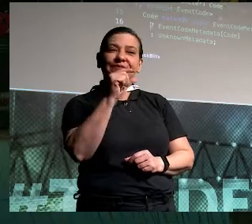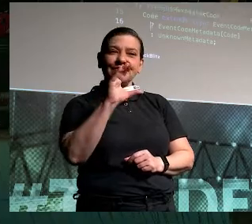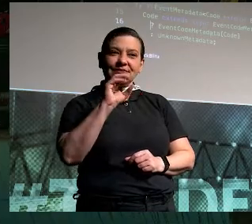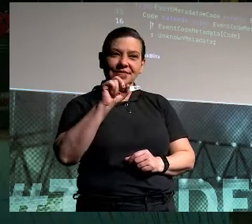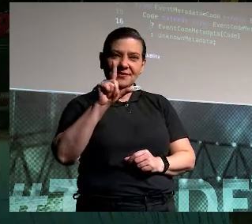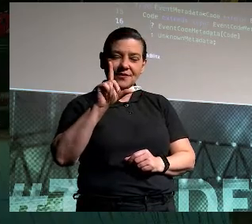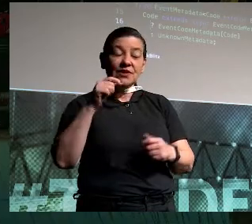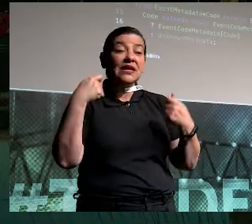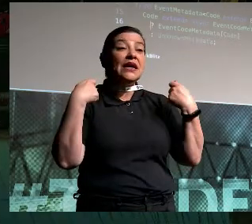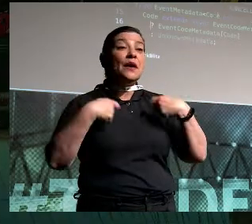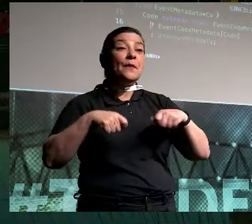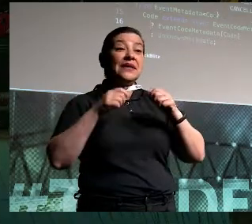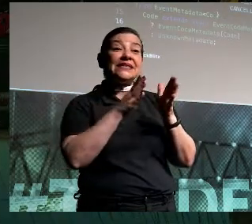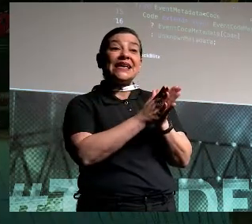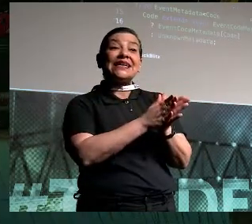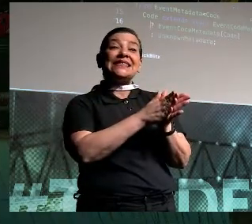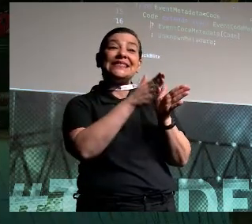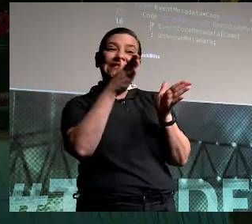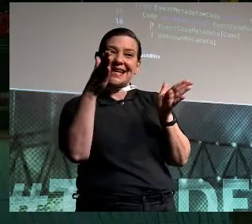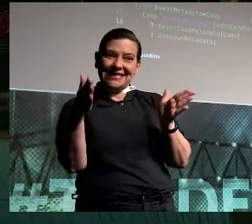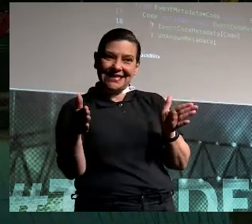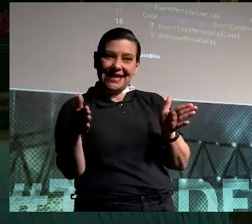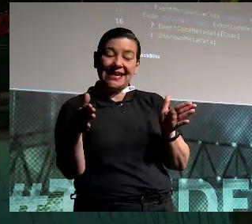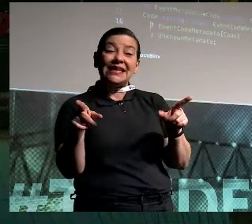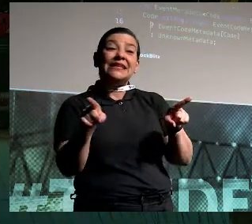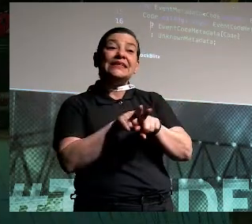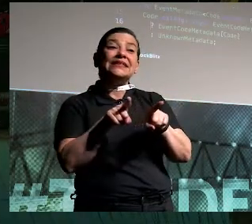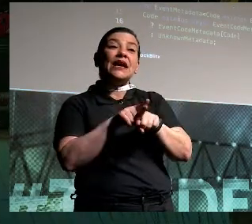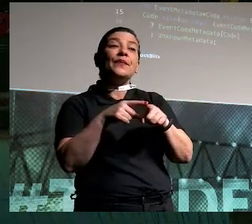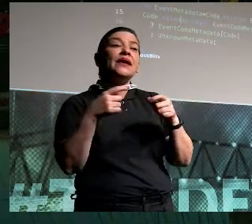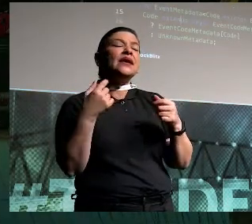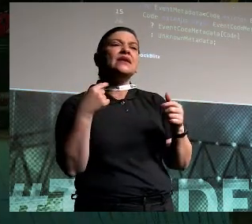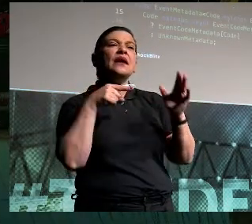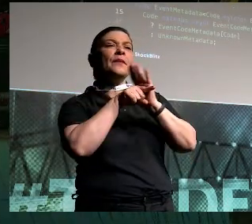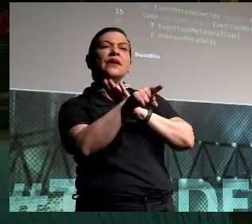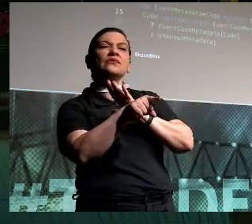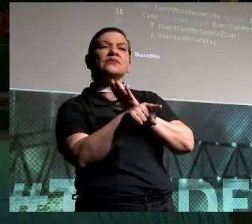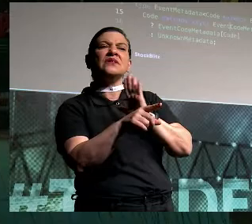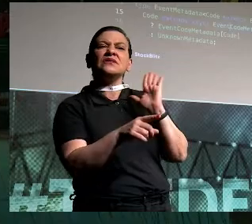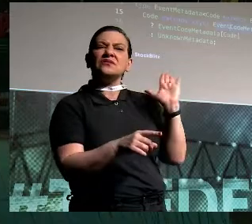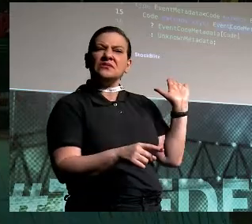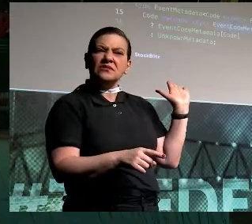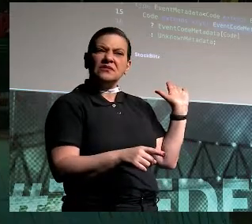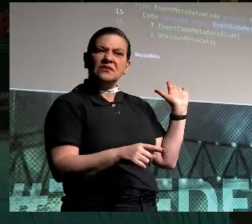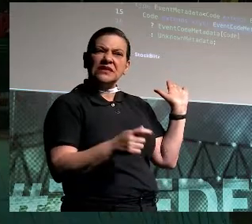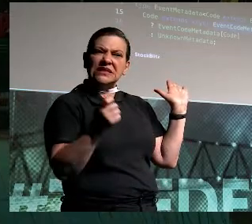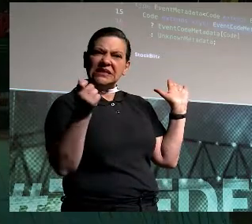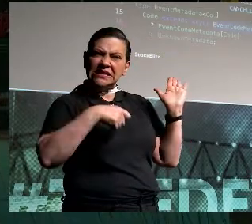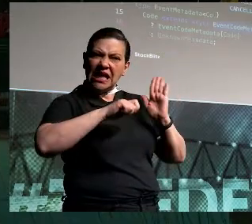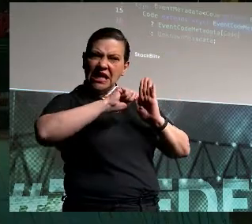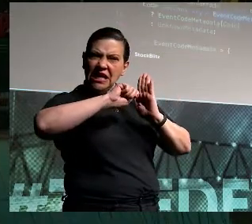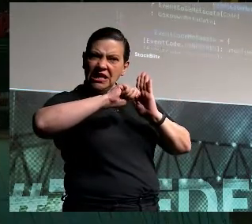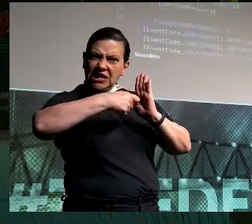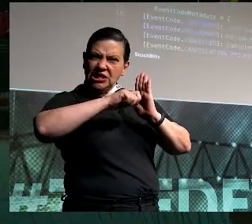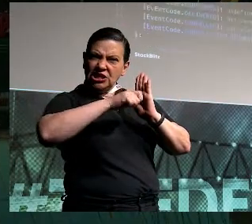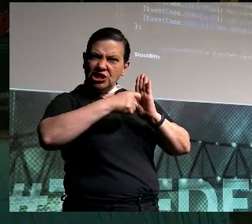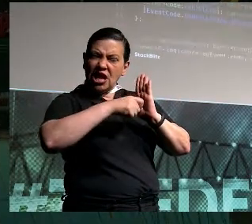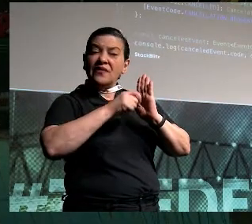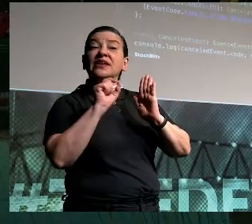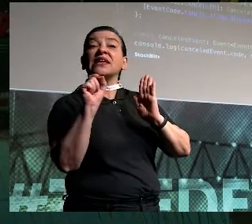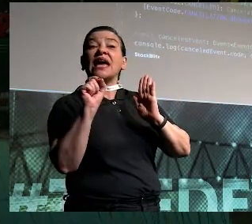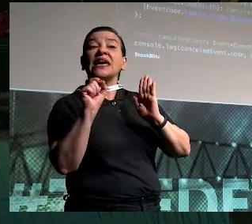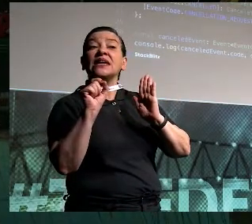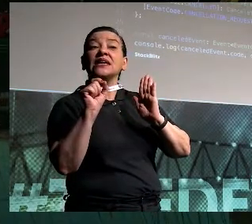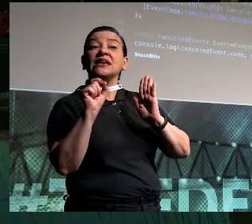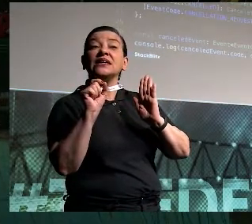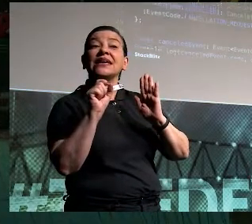tem que estender o event code, só que, ao mesmo tempo, ele está perguntando se esse cara estende uma das chaves desse cara. O que é esse cara?